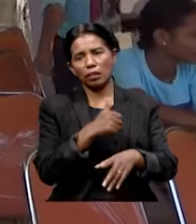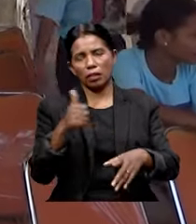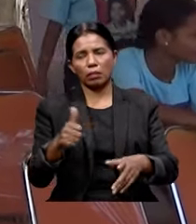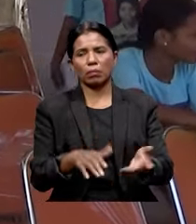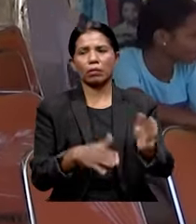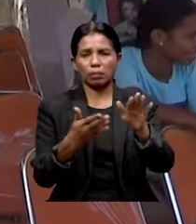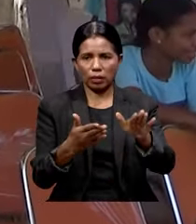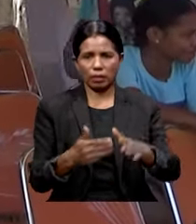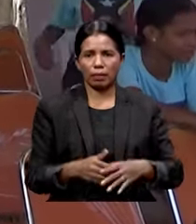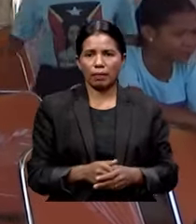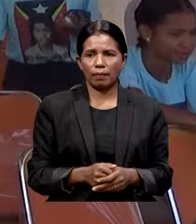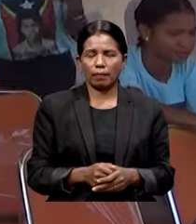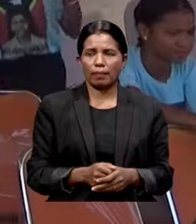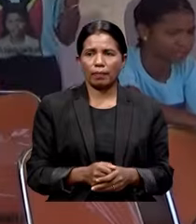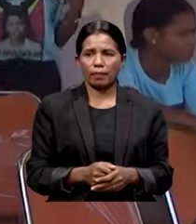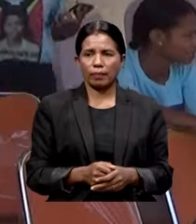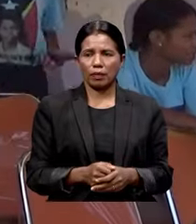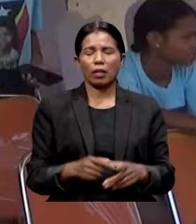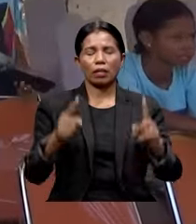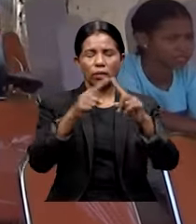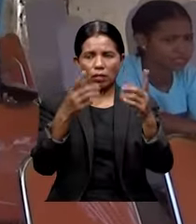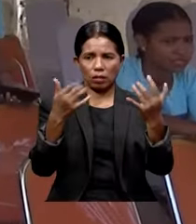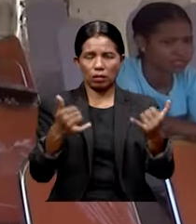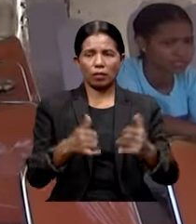mate e até agora balo